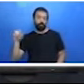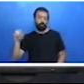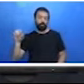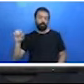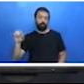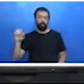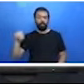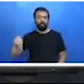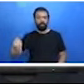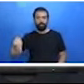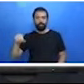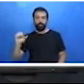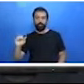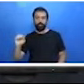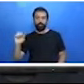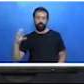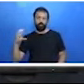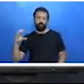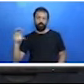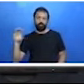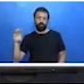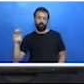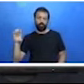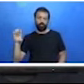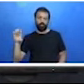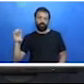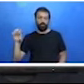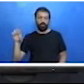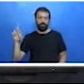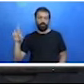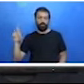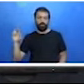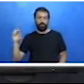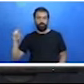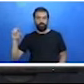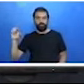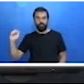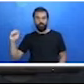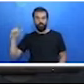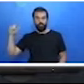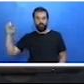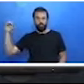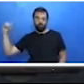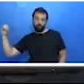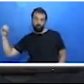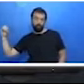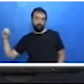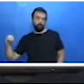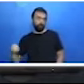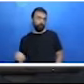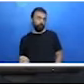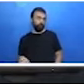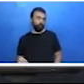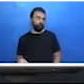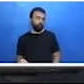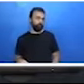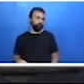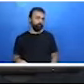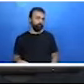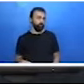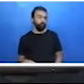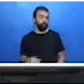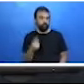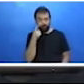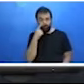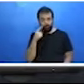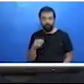mais forte, tá? Lembrando, plural dos pronomes das pessoas. Ele, eles, ela, elas,